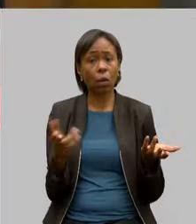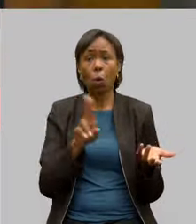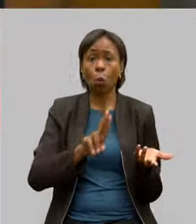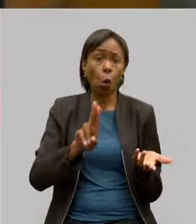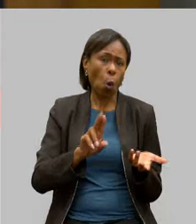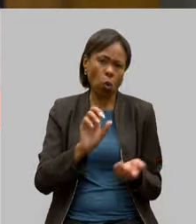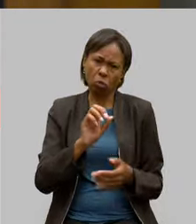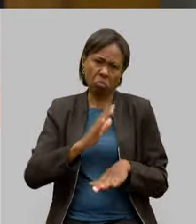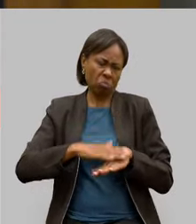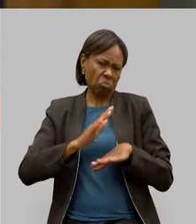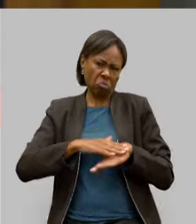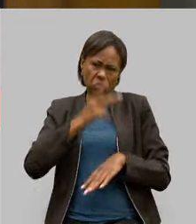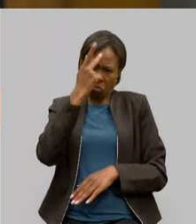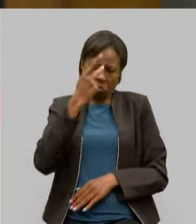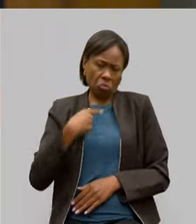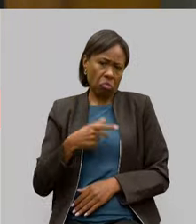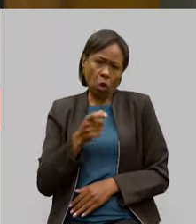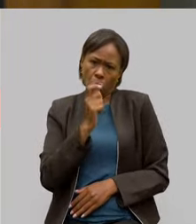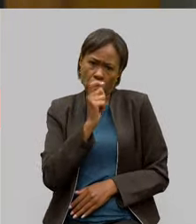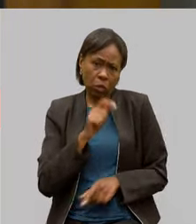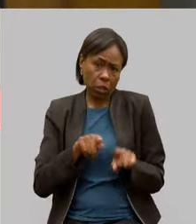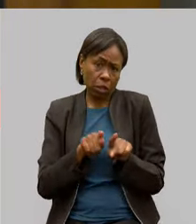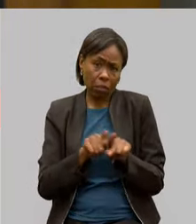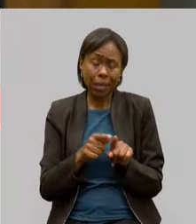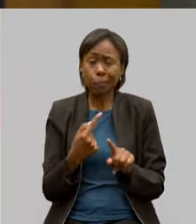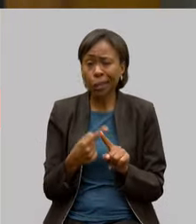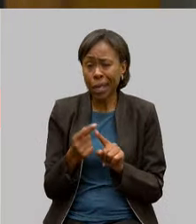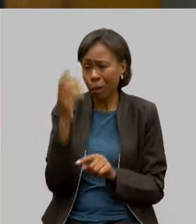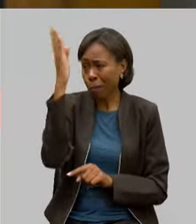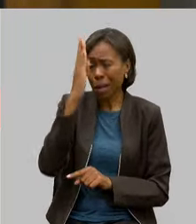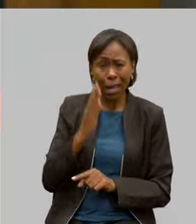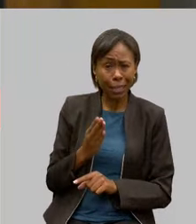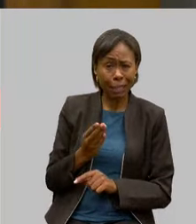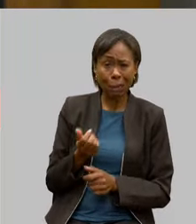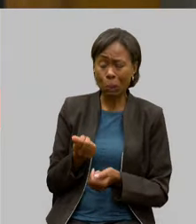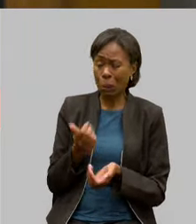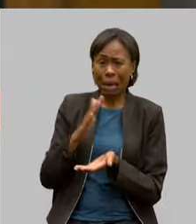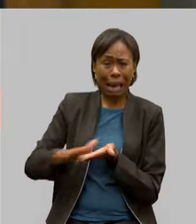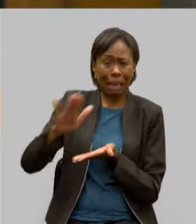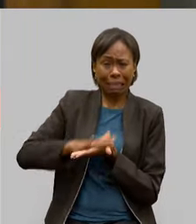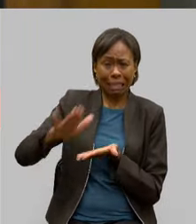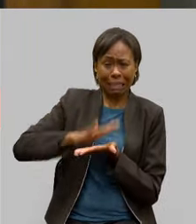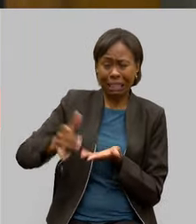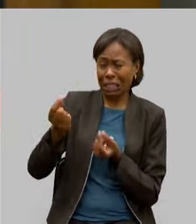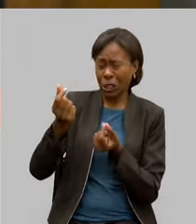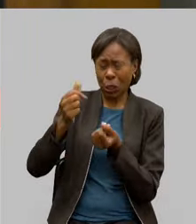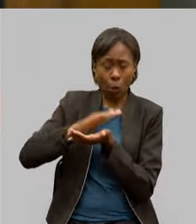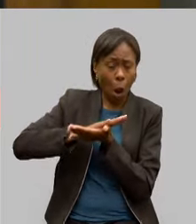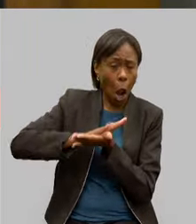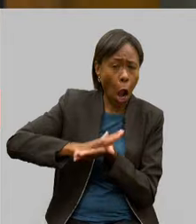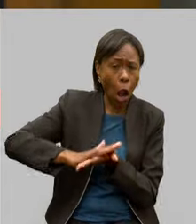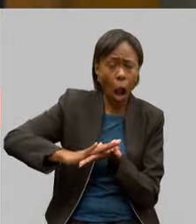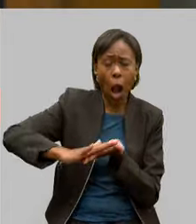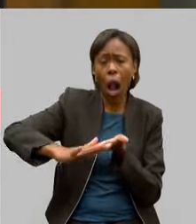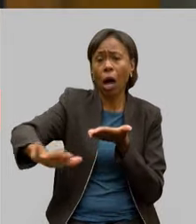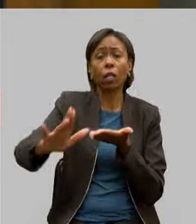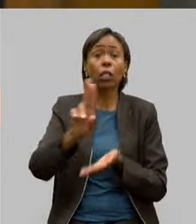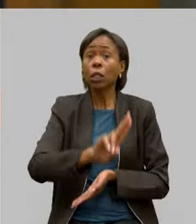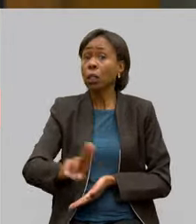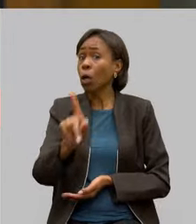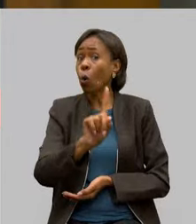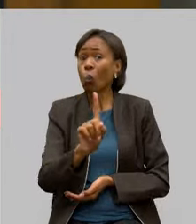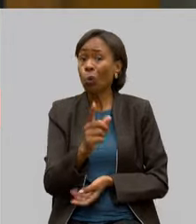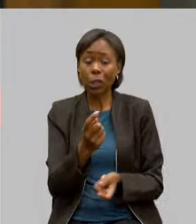usa porque o Brasil joga rio de dinheiro fora e não usa isso economicamente